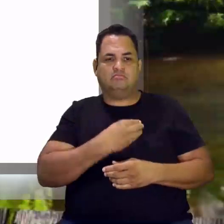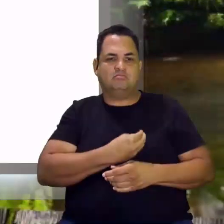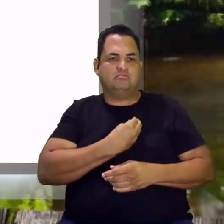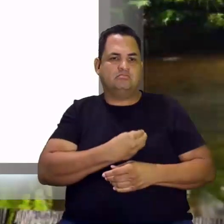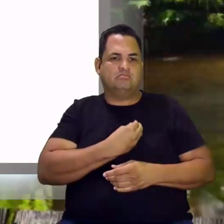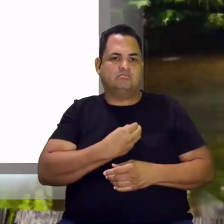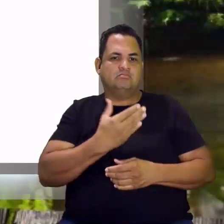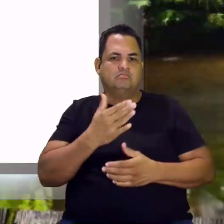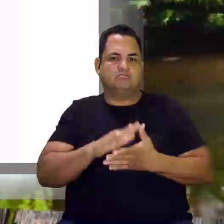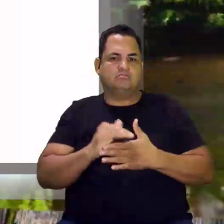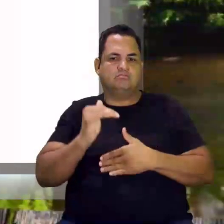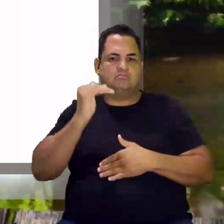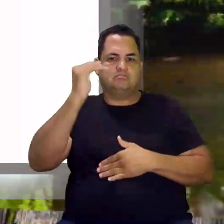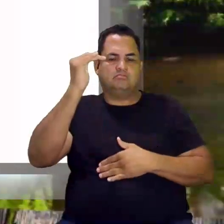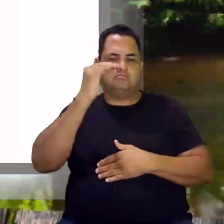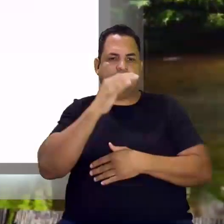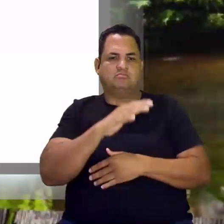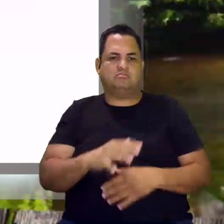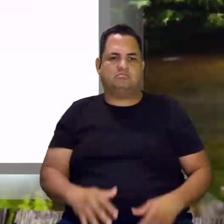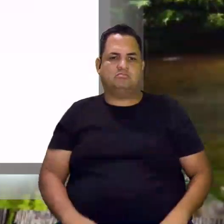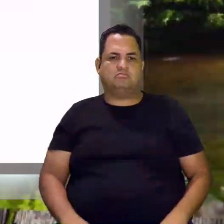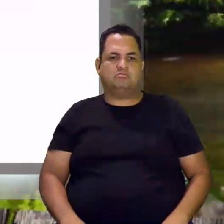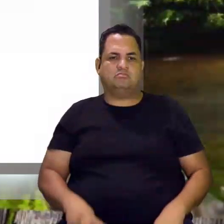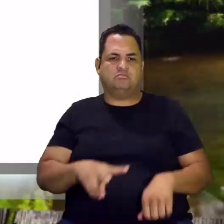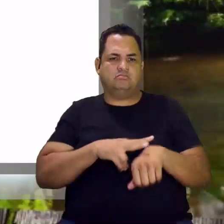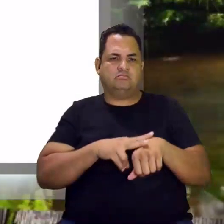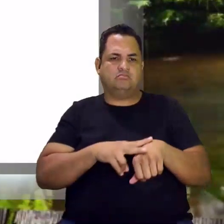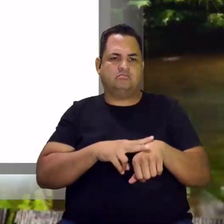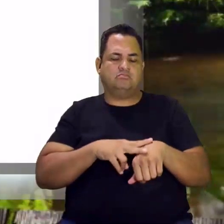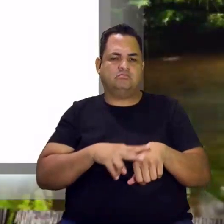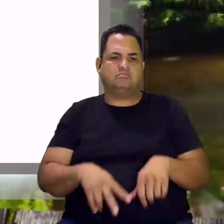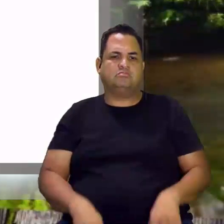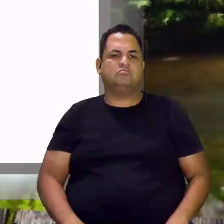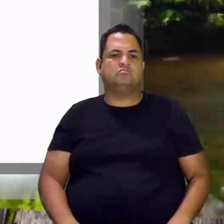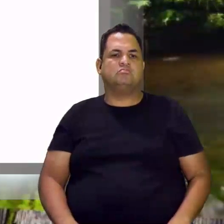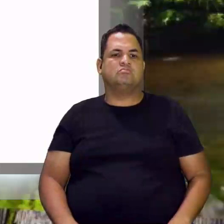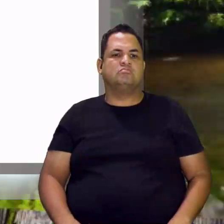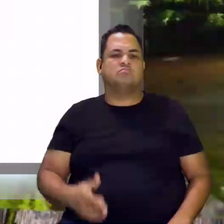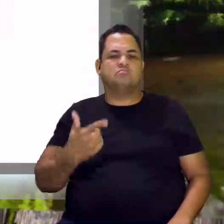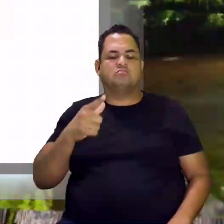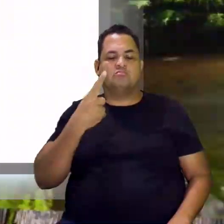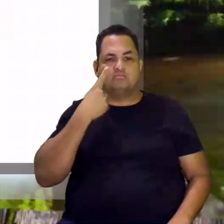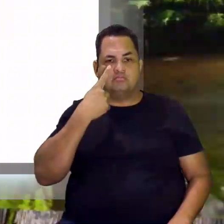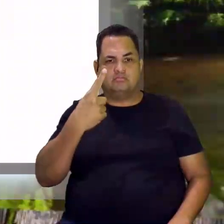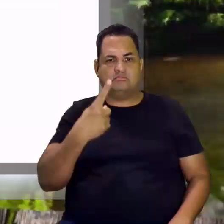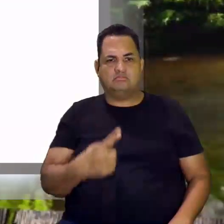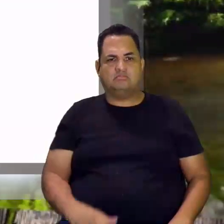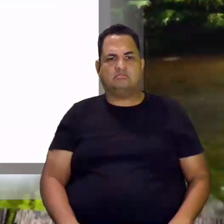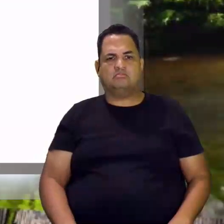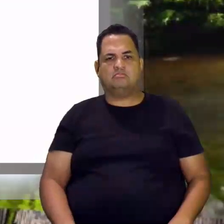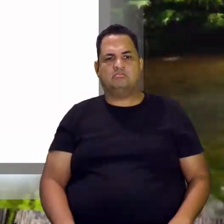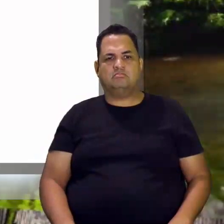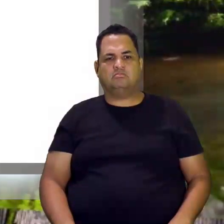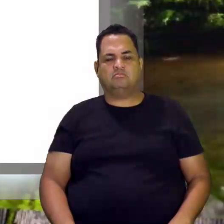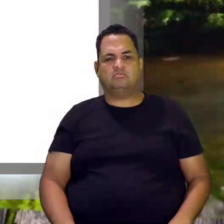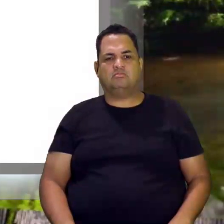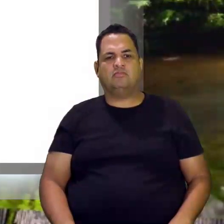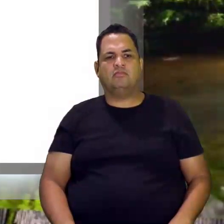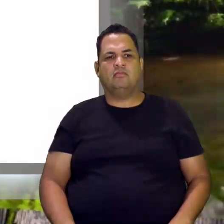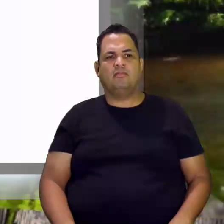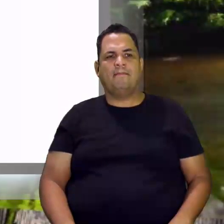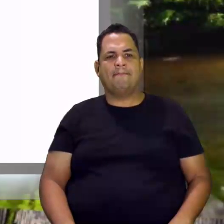visível, que é essa parte aqui, ó, né, verdinha, que nós conseguimos ver. Essas